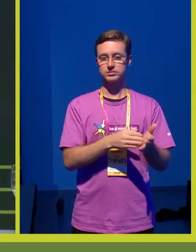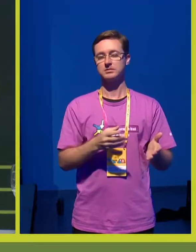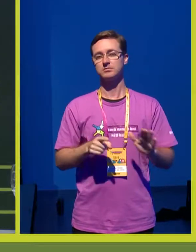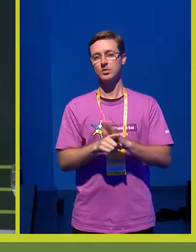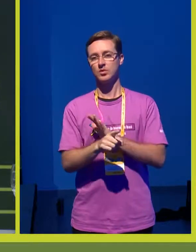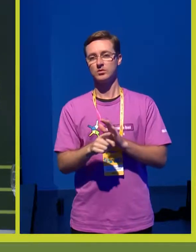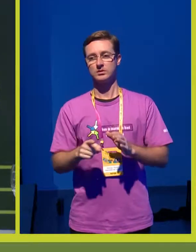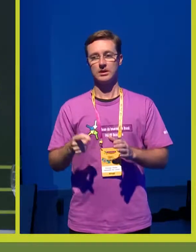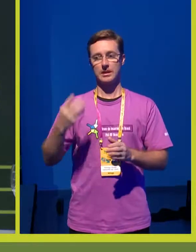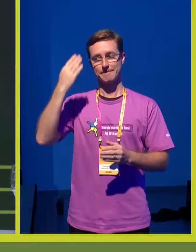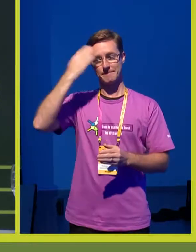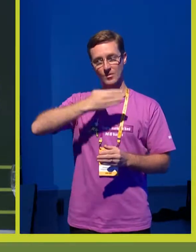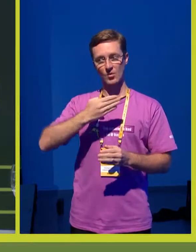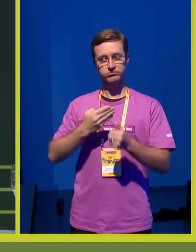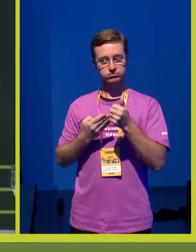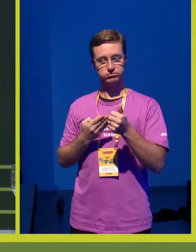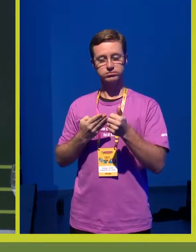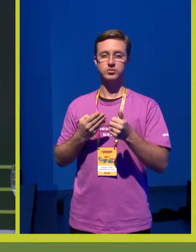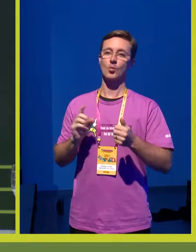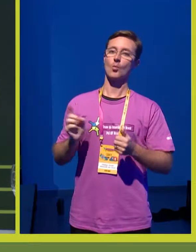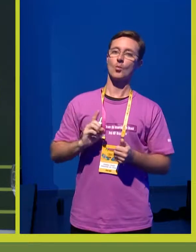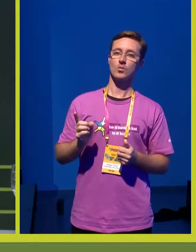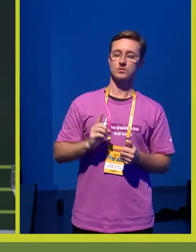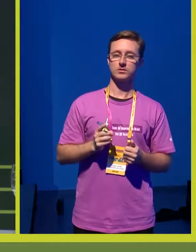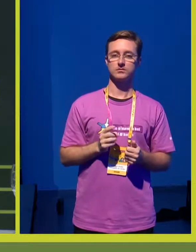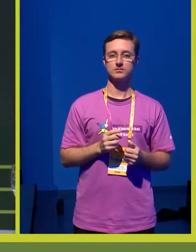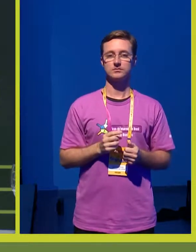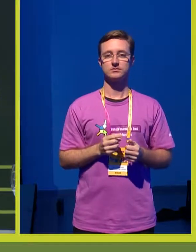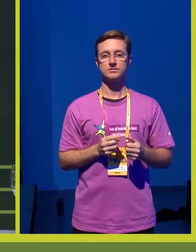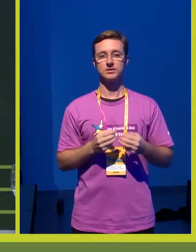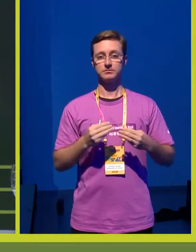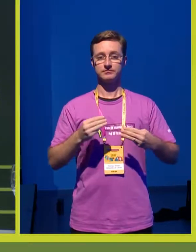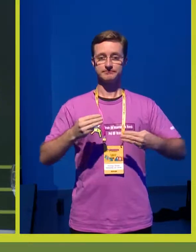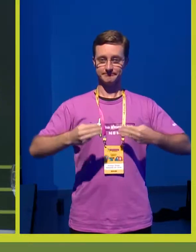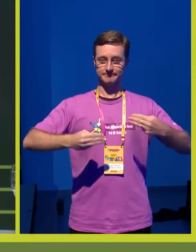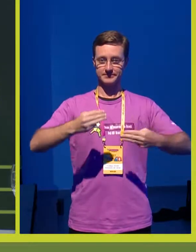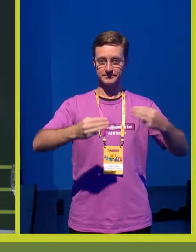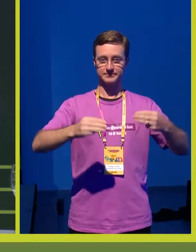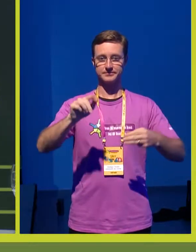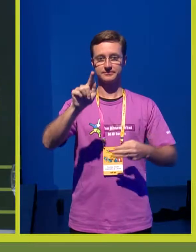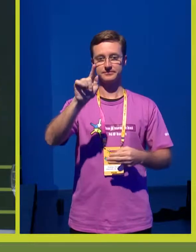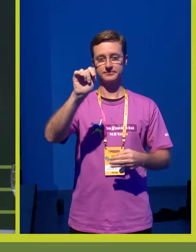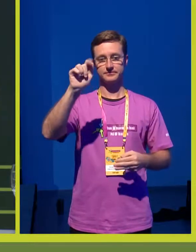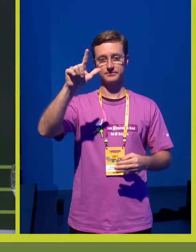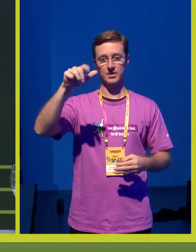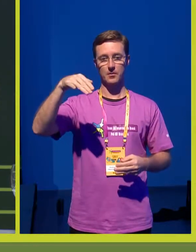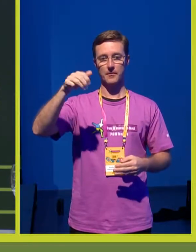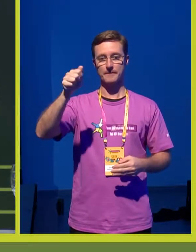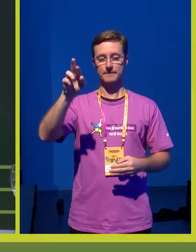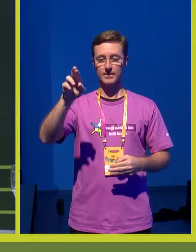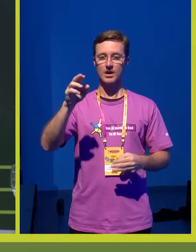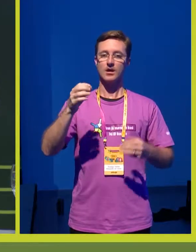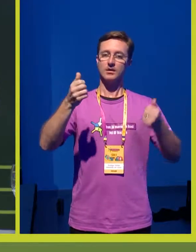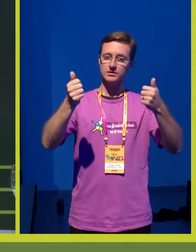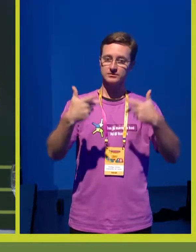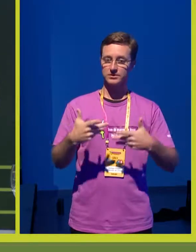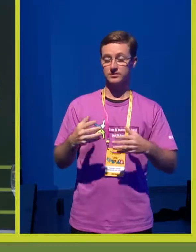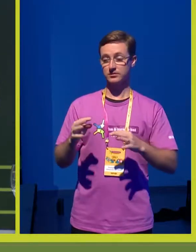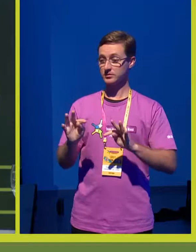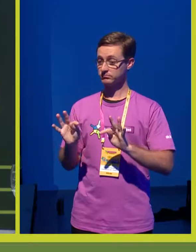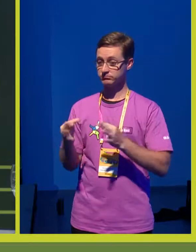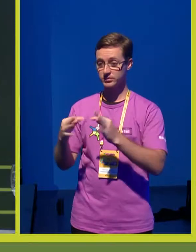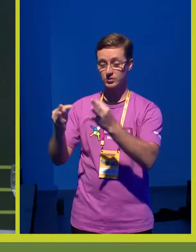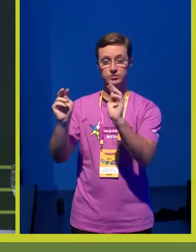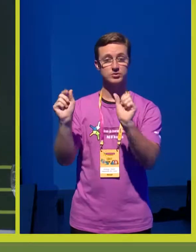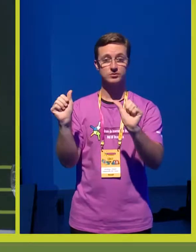ou não e o ministro Gilmar Mendes então ele sinaliza que as tecnologias mudaram em que hoje você tem um